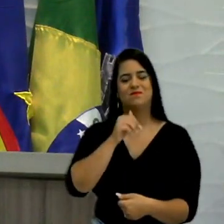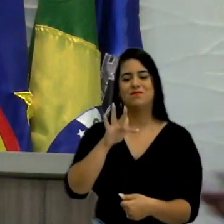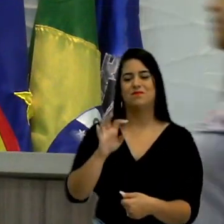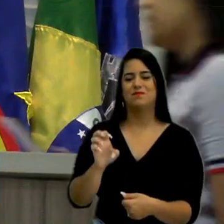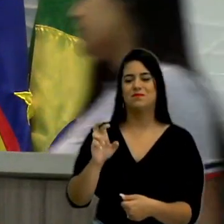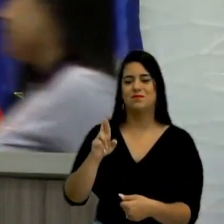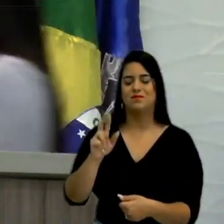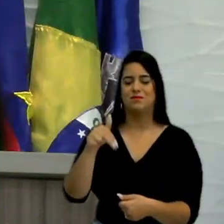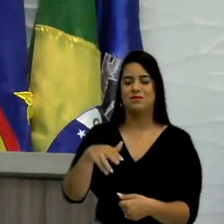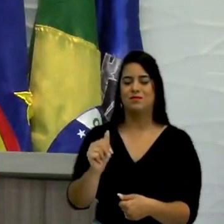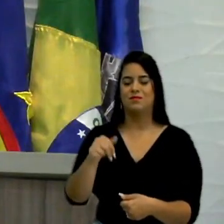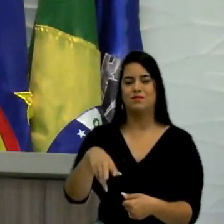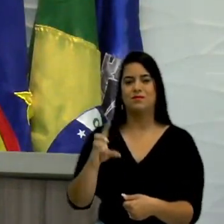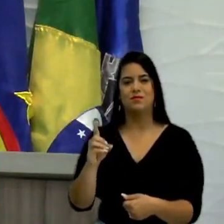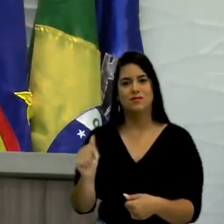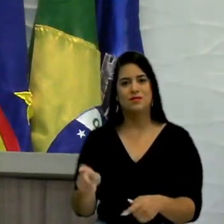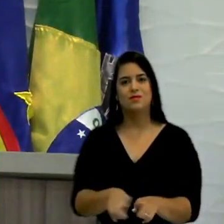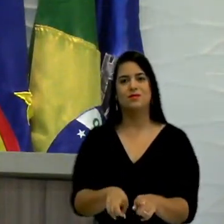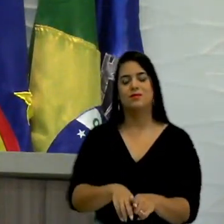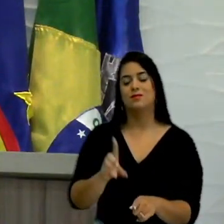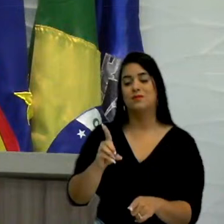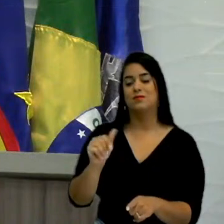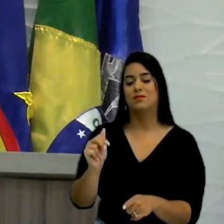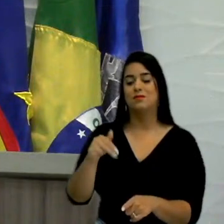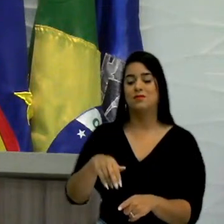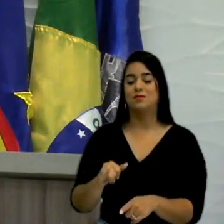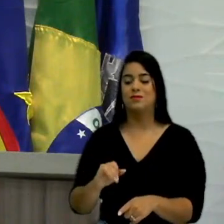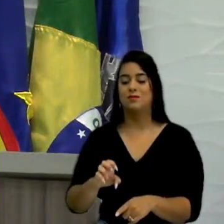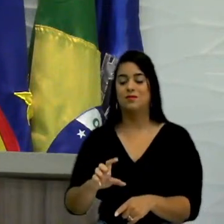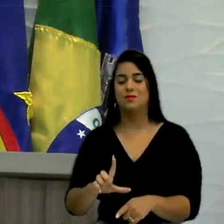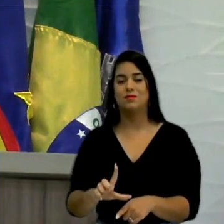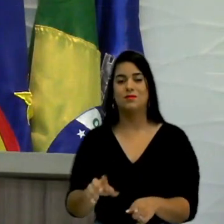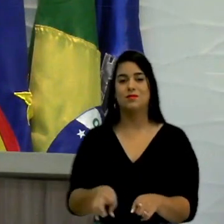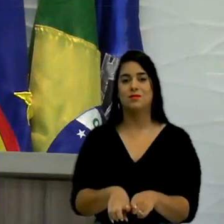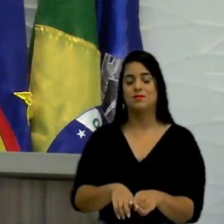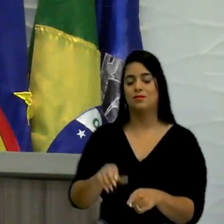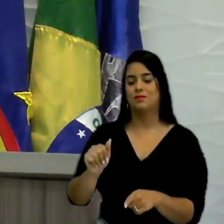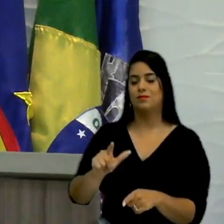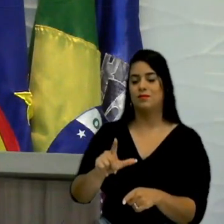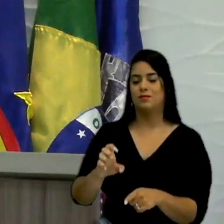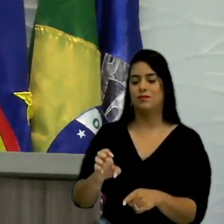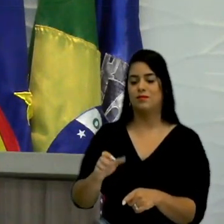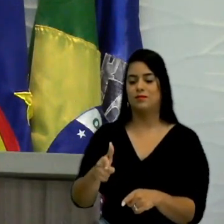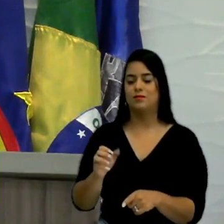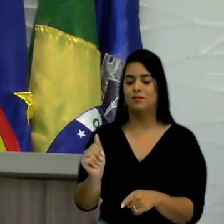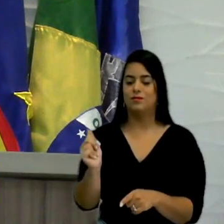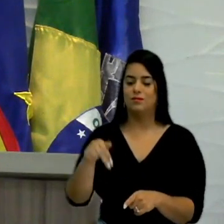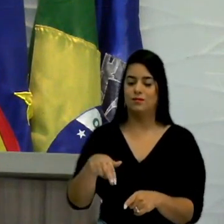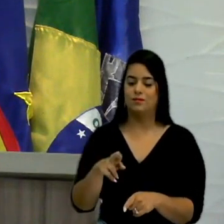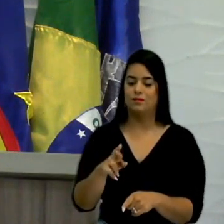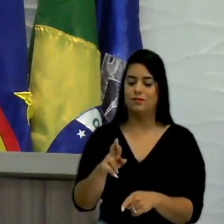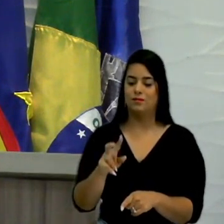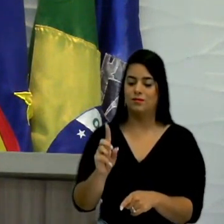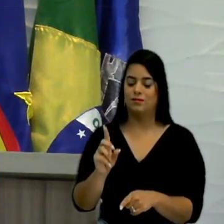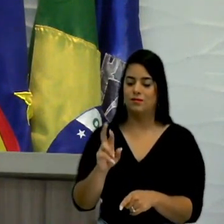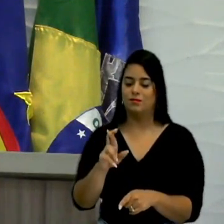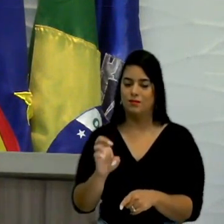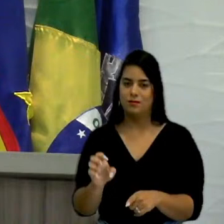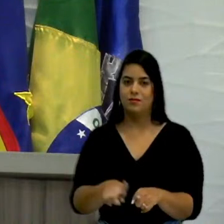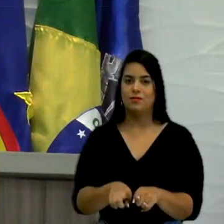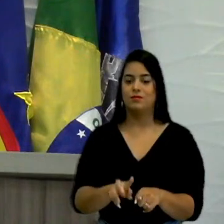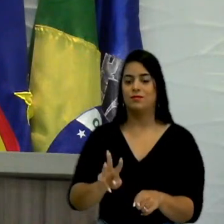França, nosso amigo Daniel Souza, Alexandre Silva, meu compadre do Dé, o